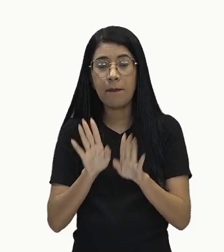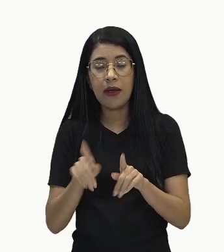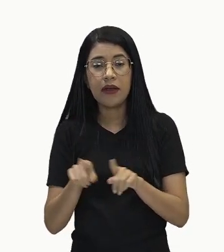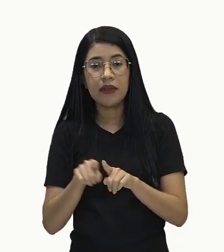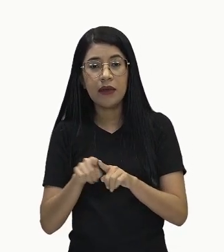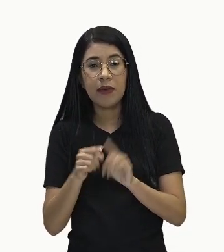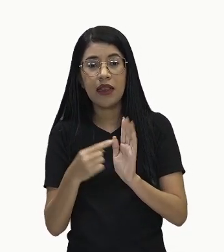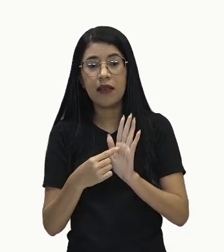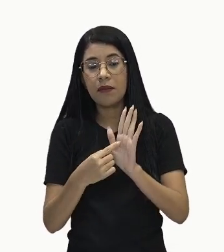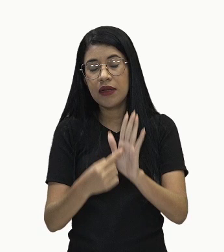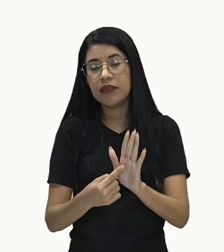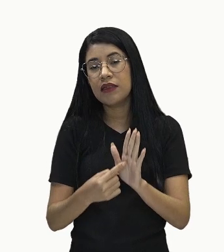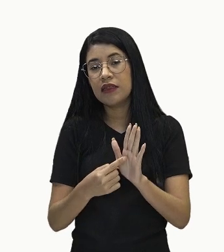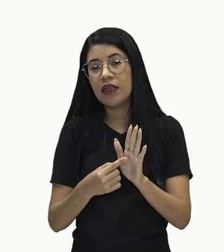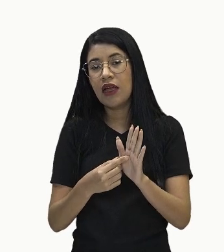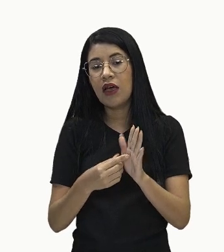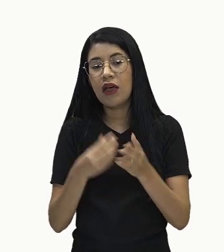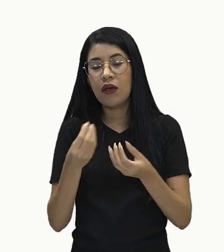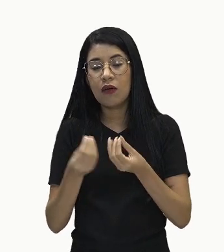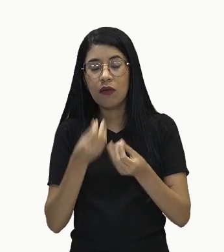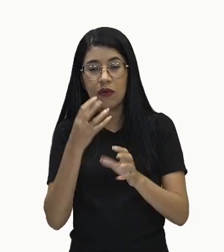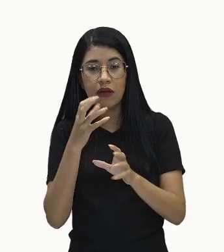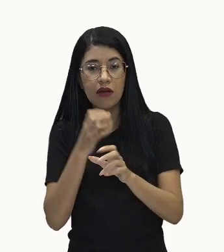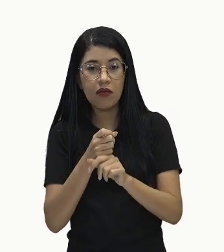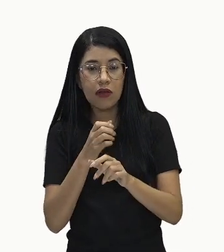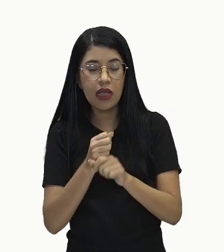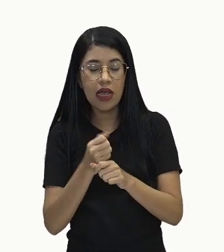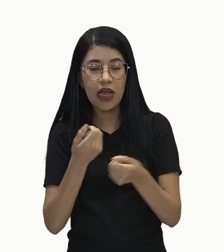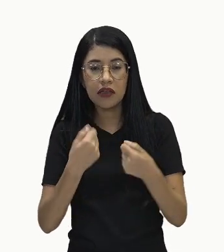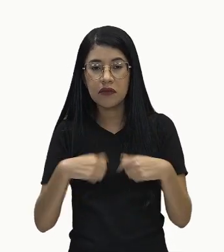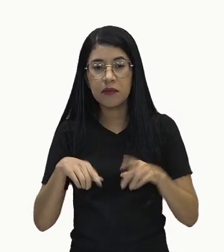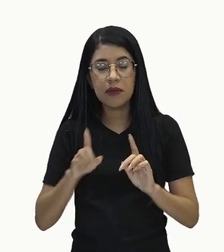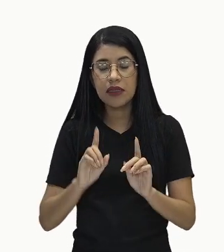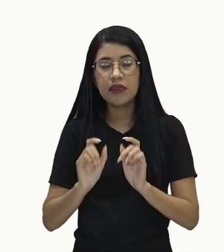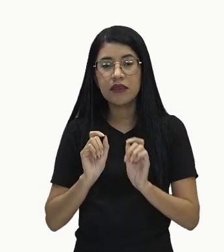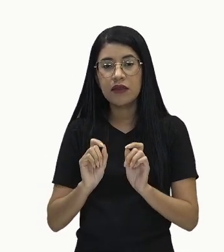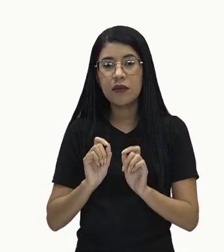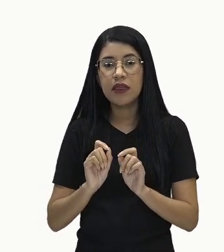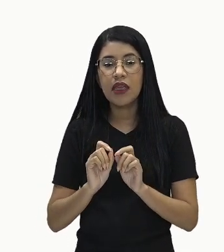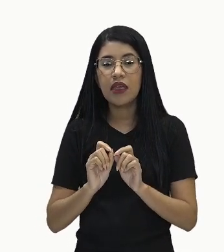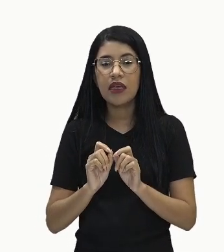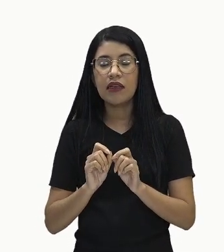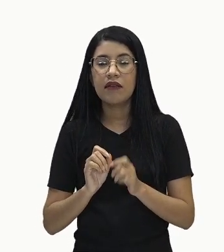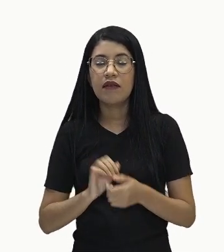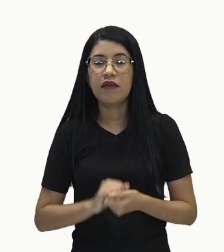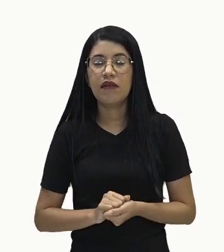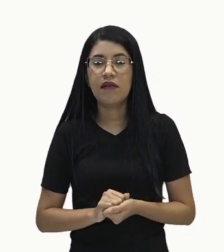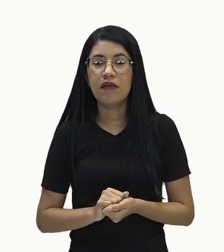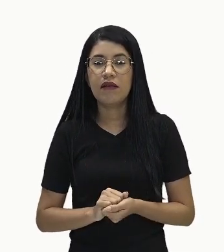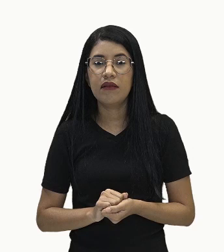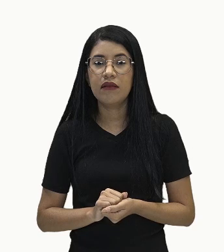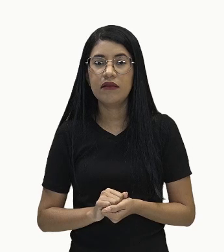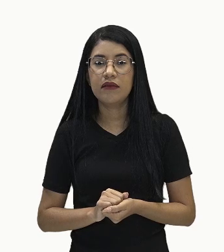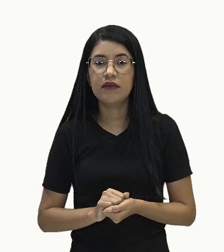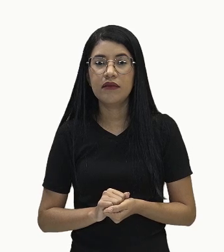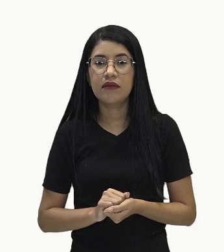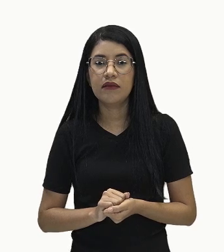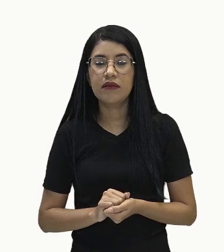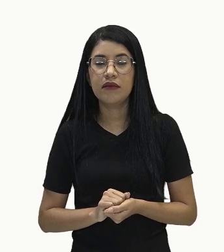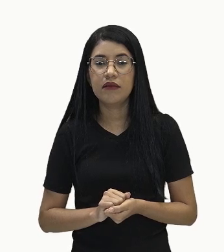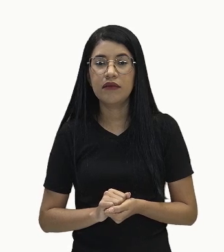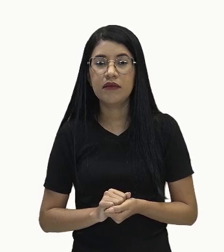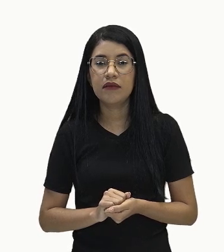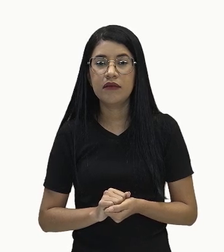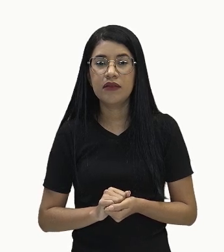né? Pede para calcular o desvio padrão, no entanto, ela te dá condições para que você possa calcular